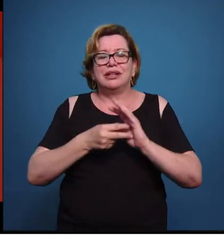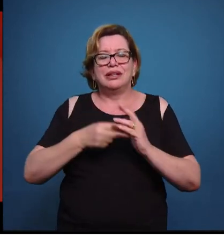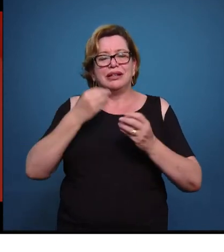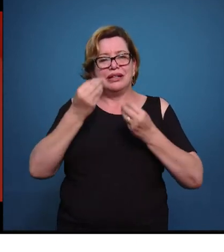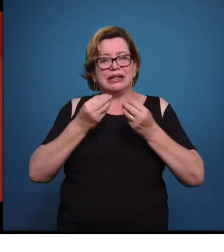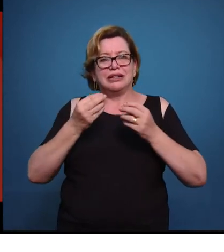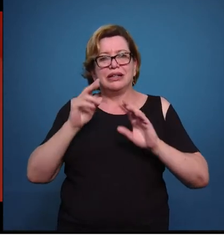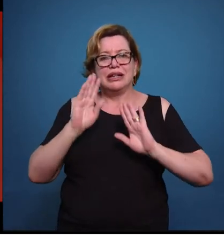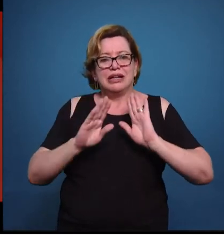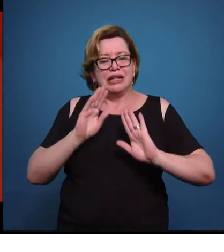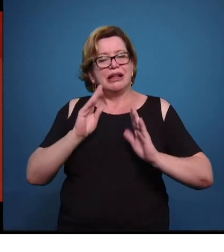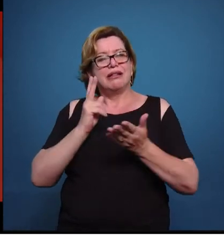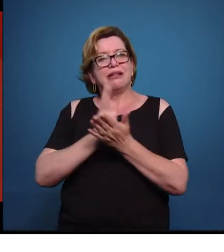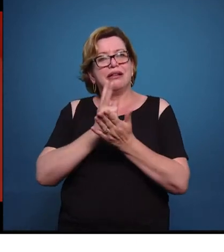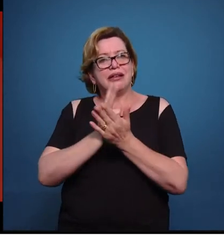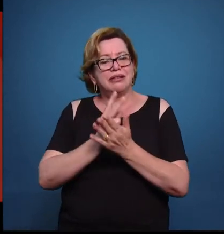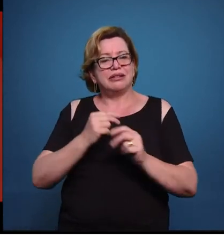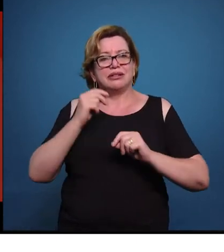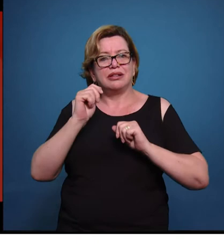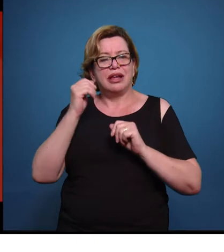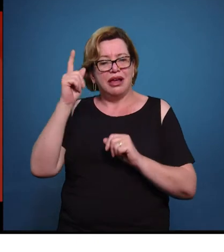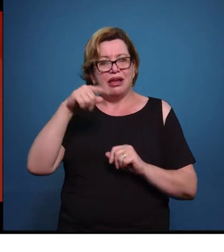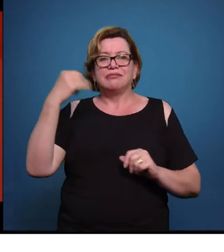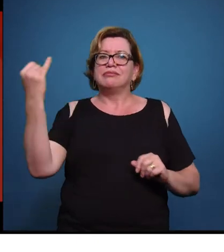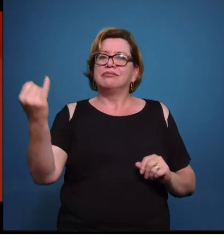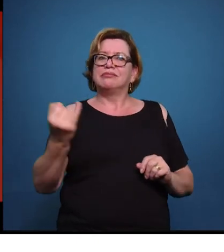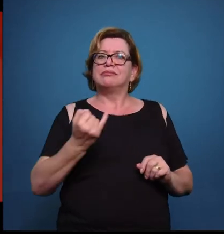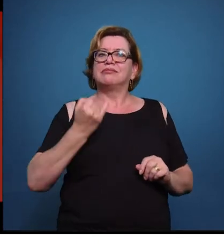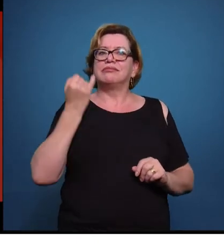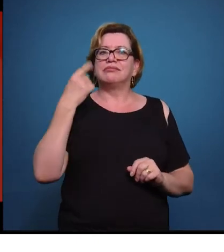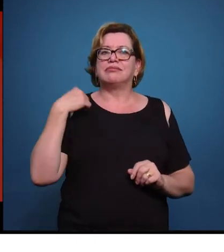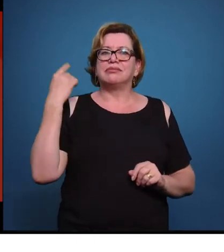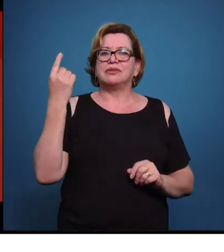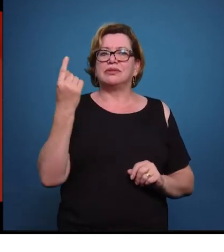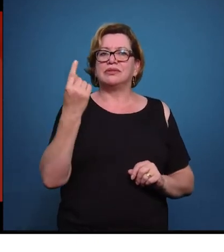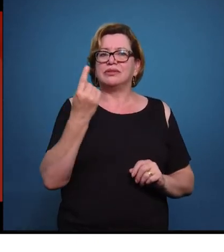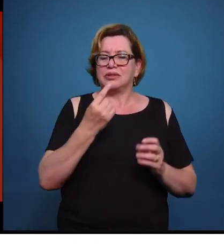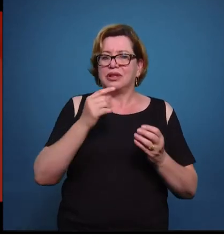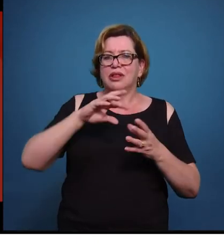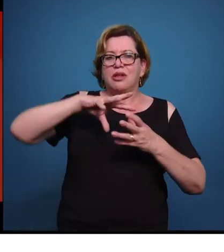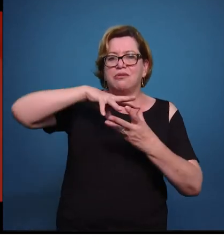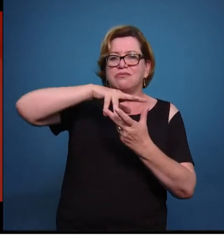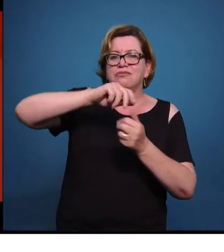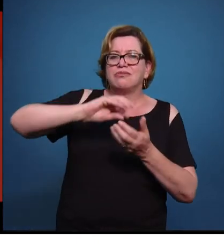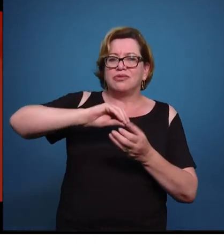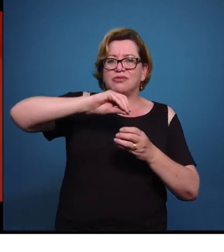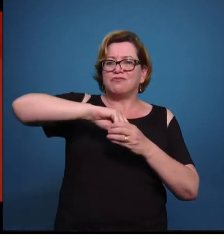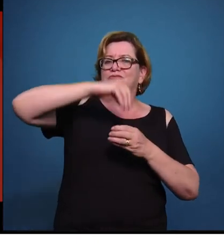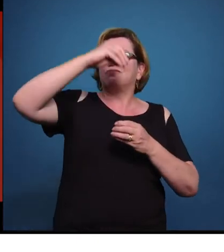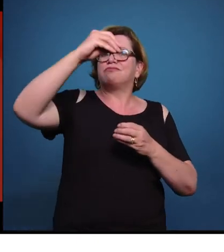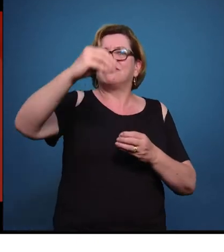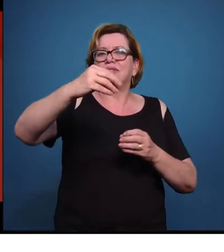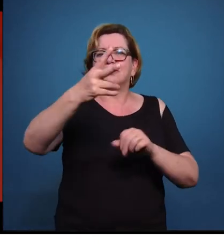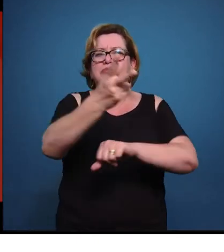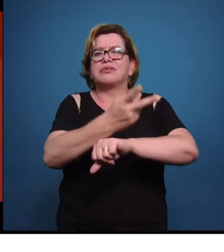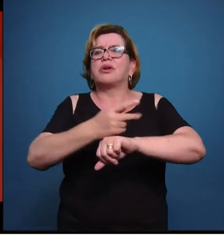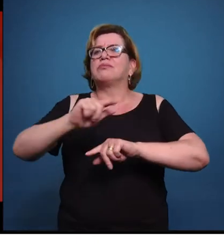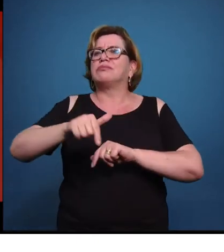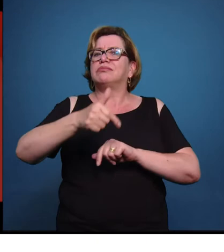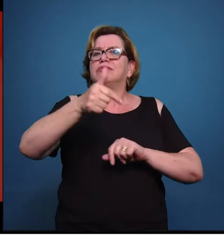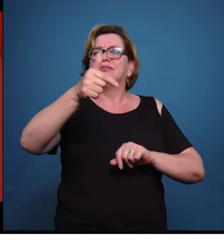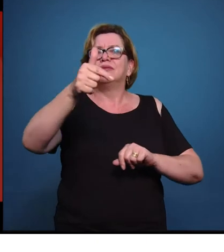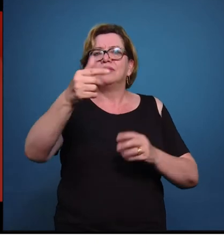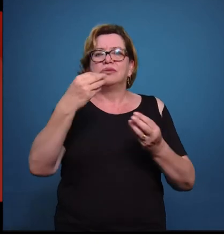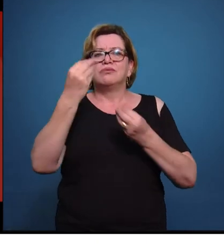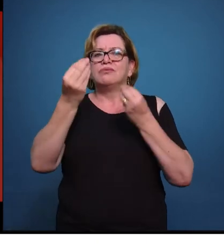ponderava que de tempos em tempos era importante que todos nós saíssemos daquele mundo, que que nós buscássemos outras formas